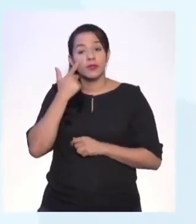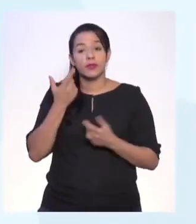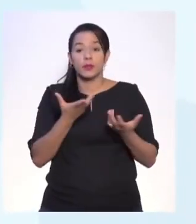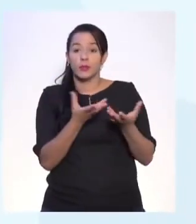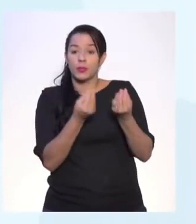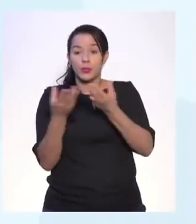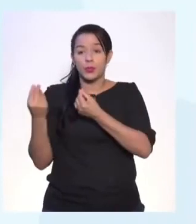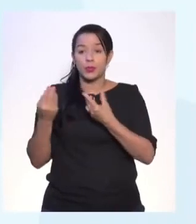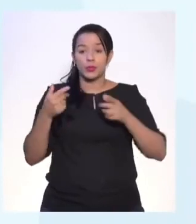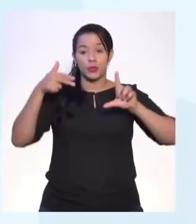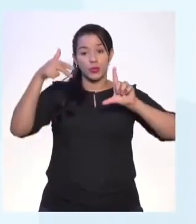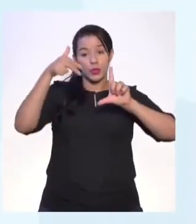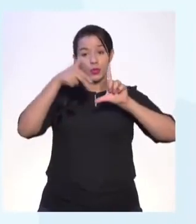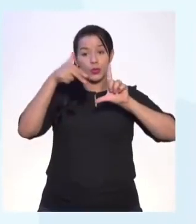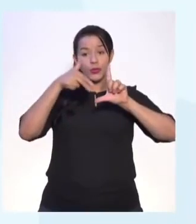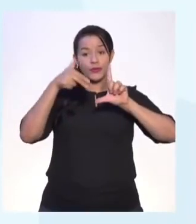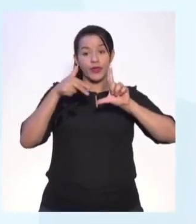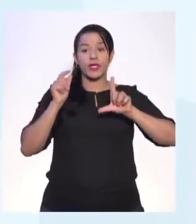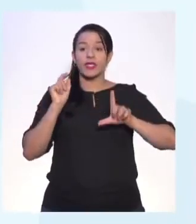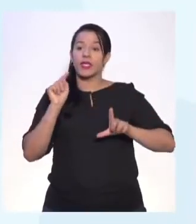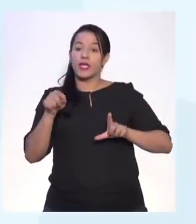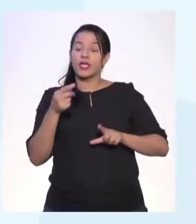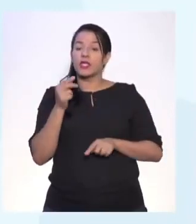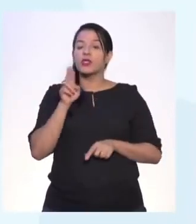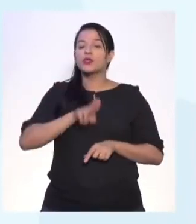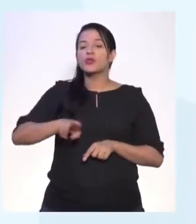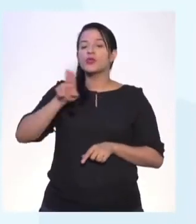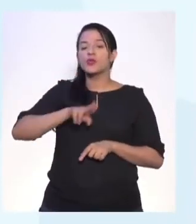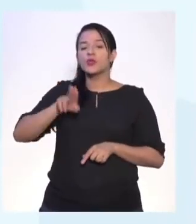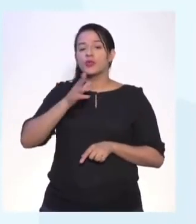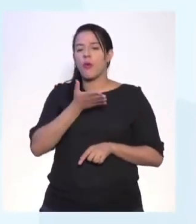novelas, que sotaque lá que eles utilizam?